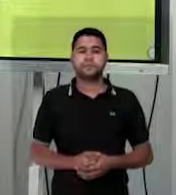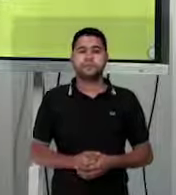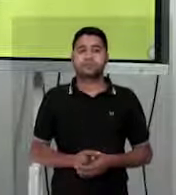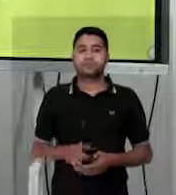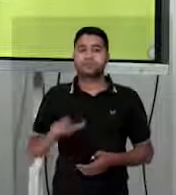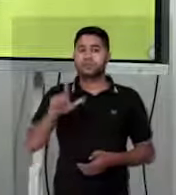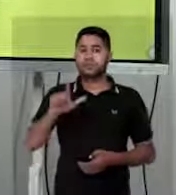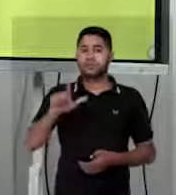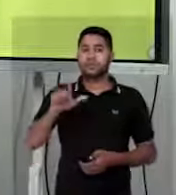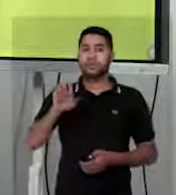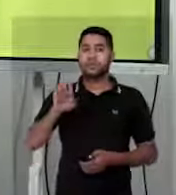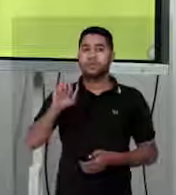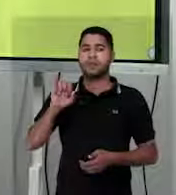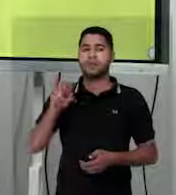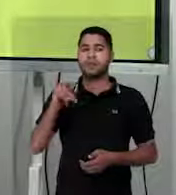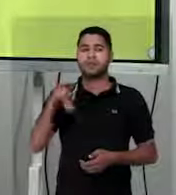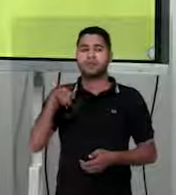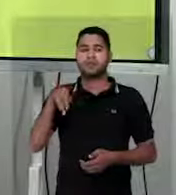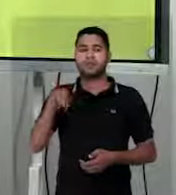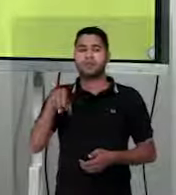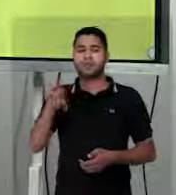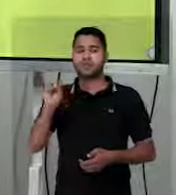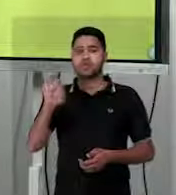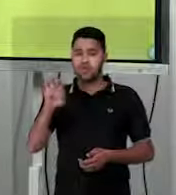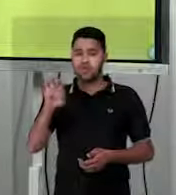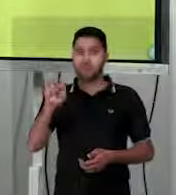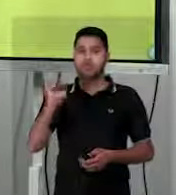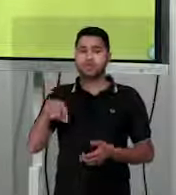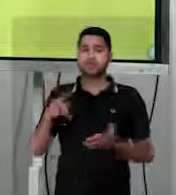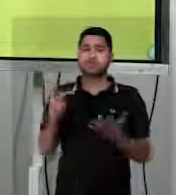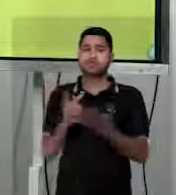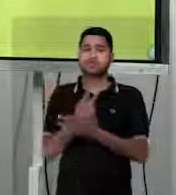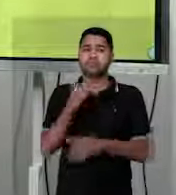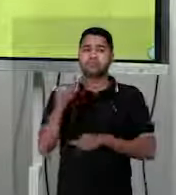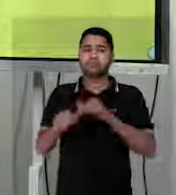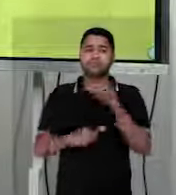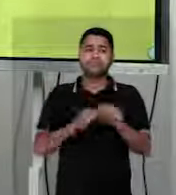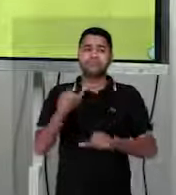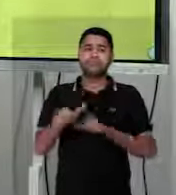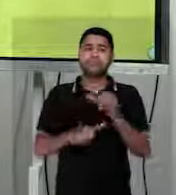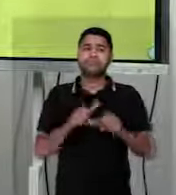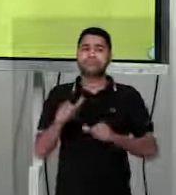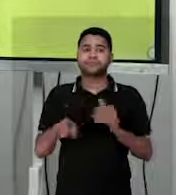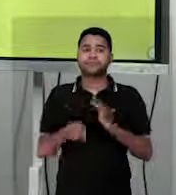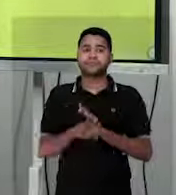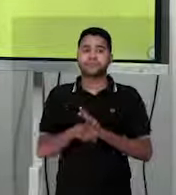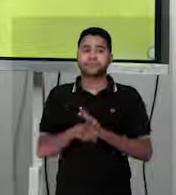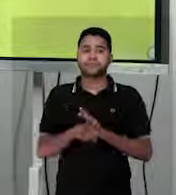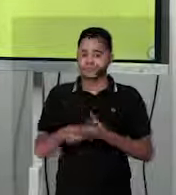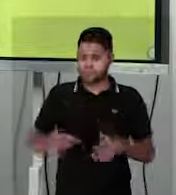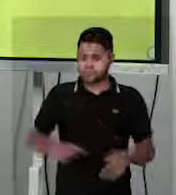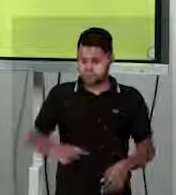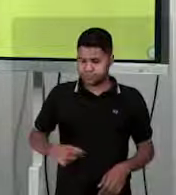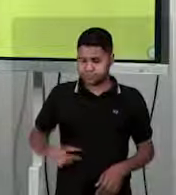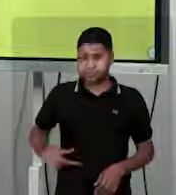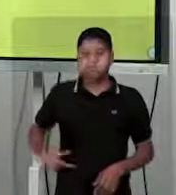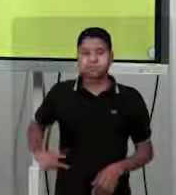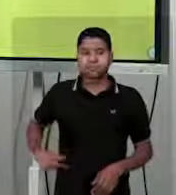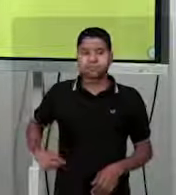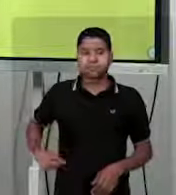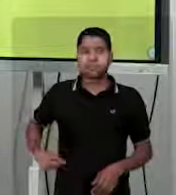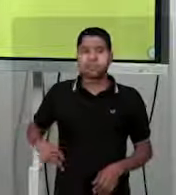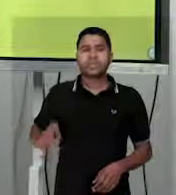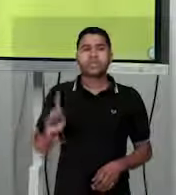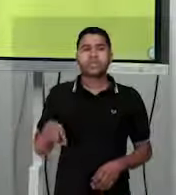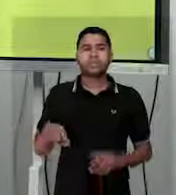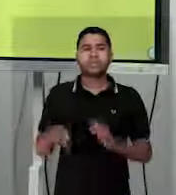leishmaniose visceral no ser humano, ela vai provocar alterações de hepatoesplenomegalia. O que é